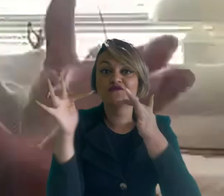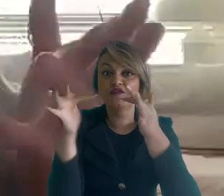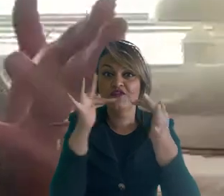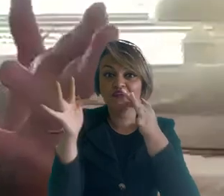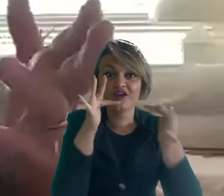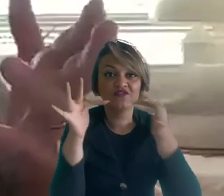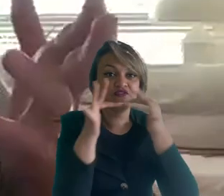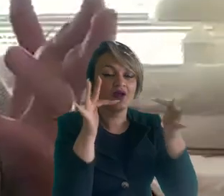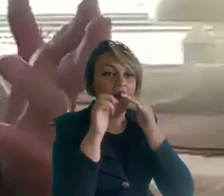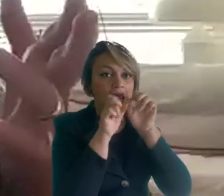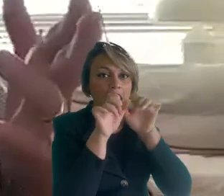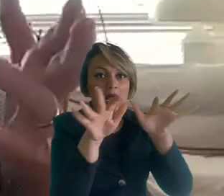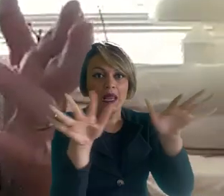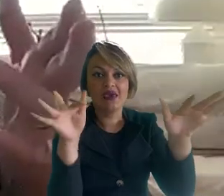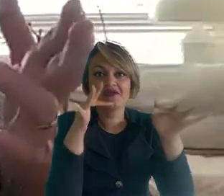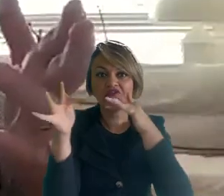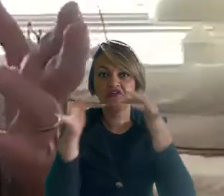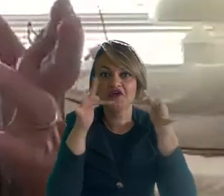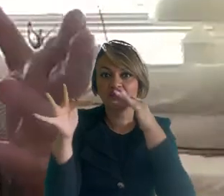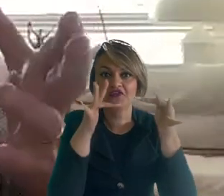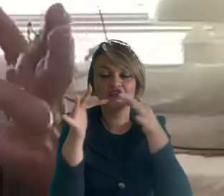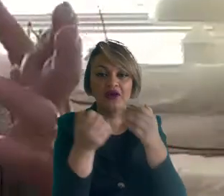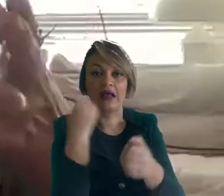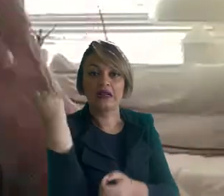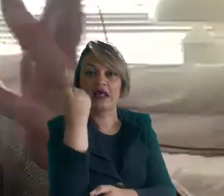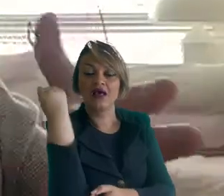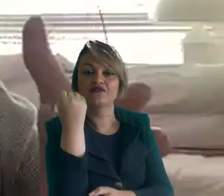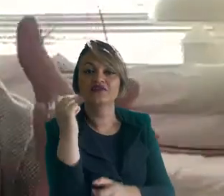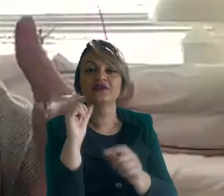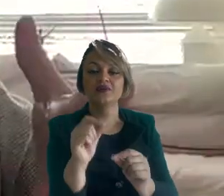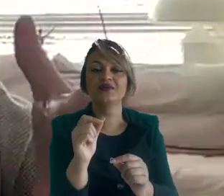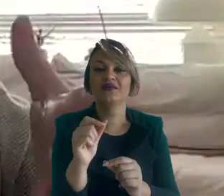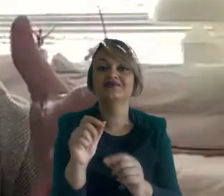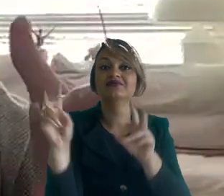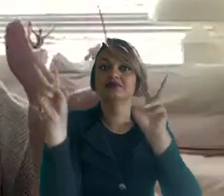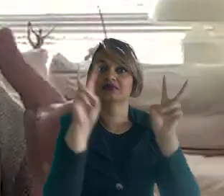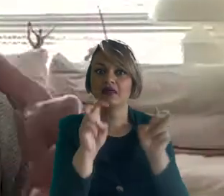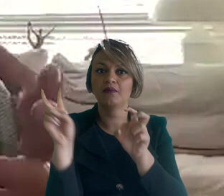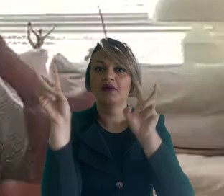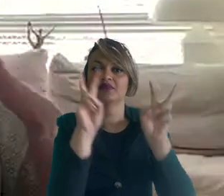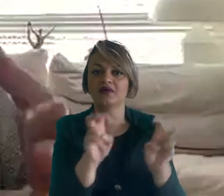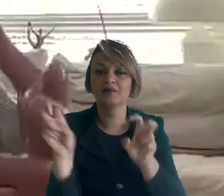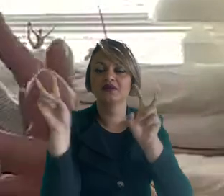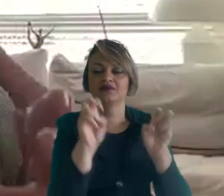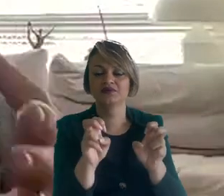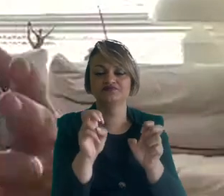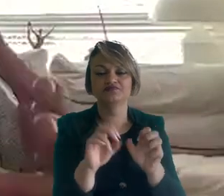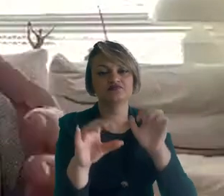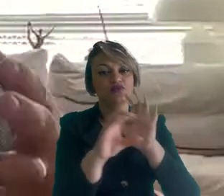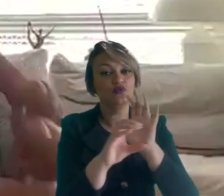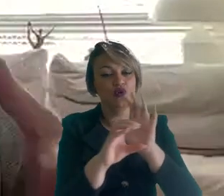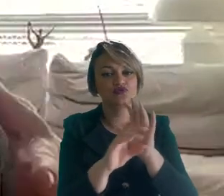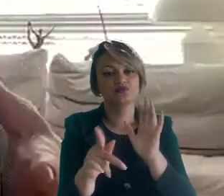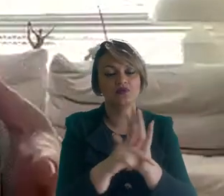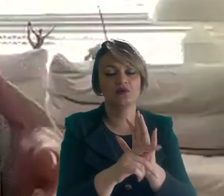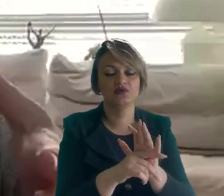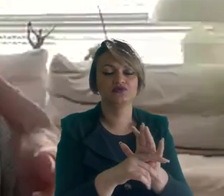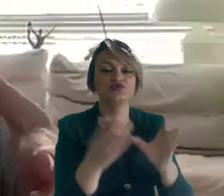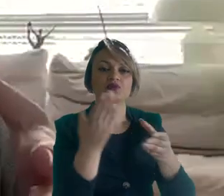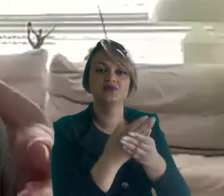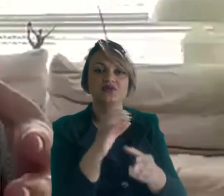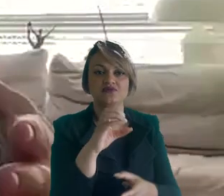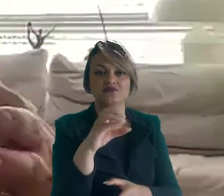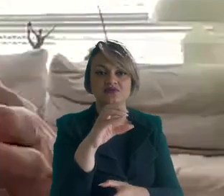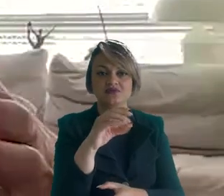criou uma situação muito mais grave que é a dos temas o código de processo civil hoje